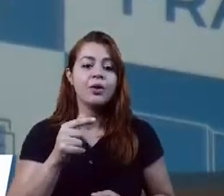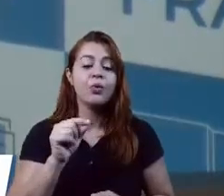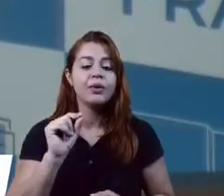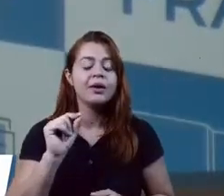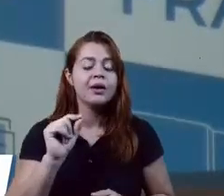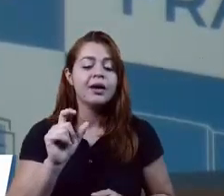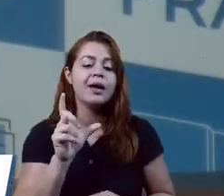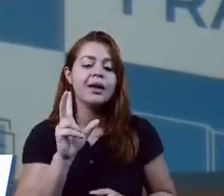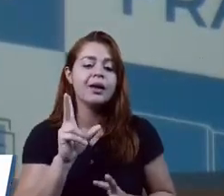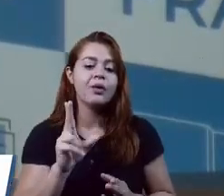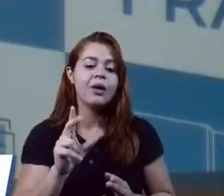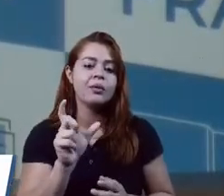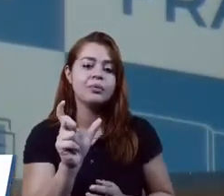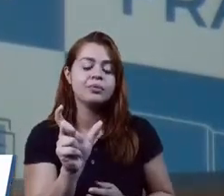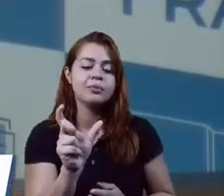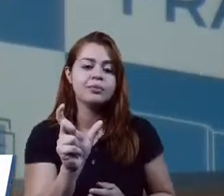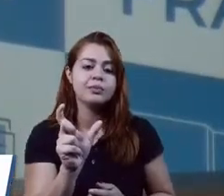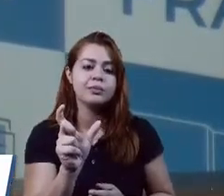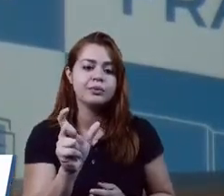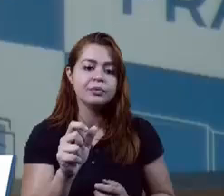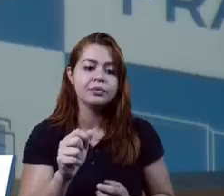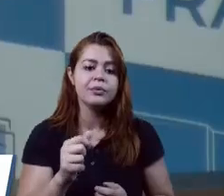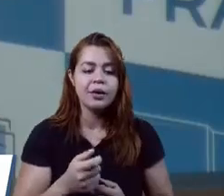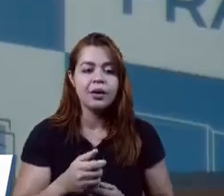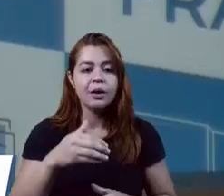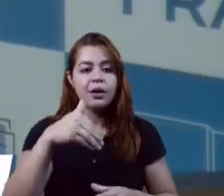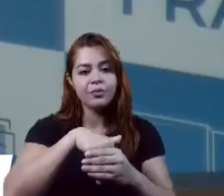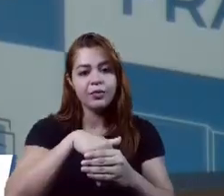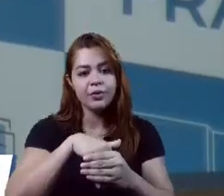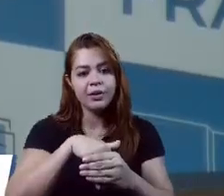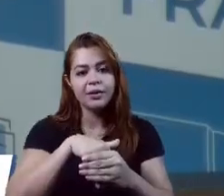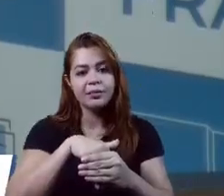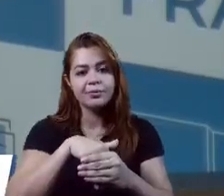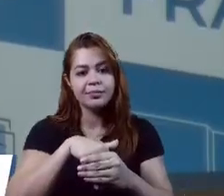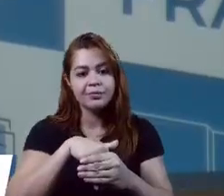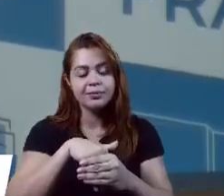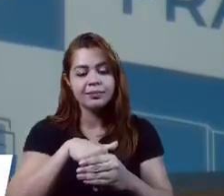o joio do trigo, separar os ladrões